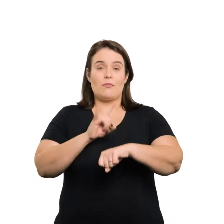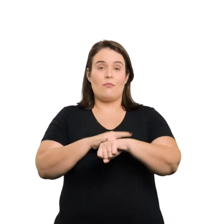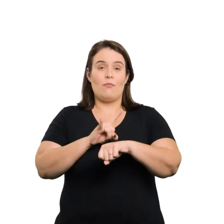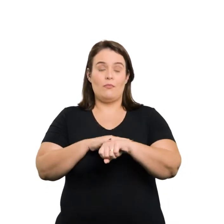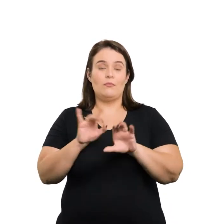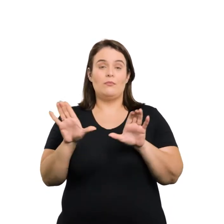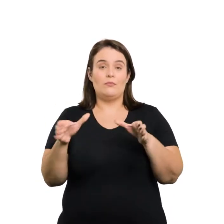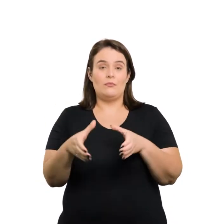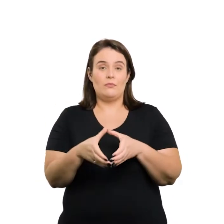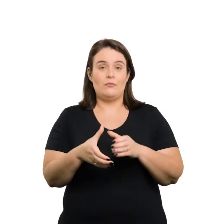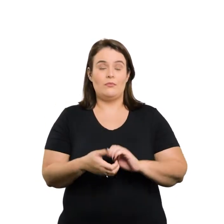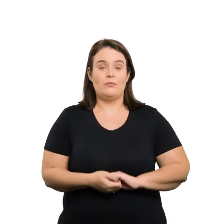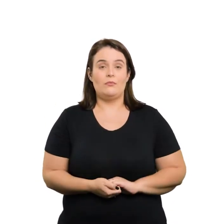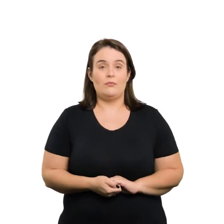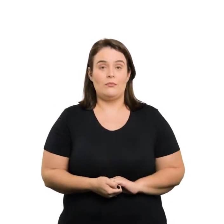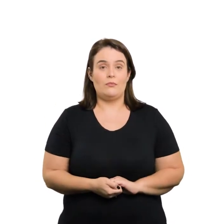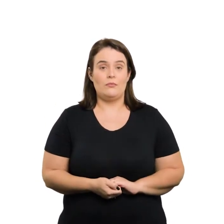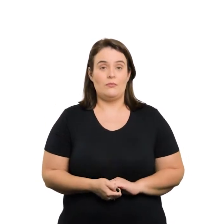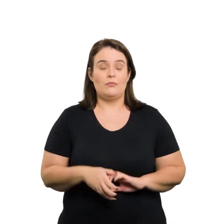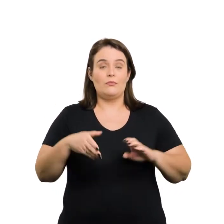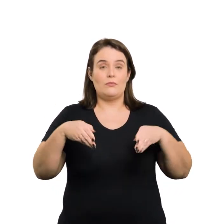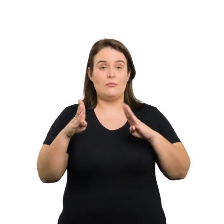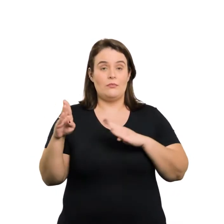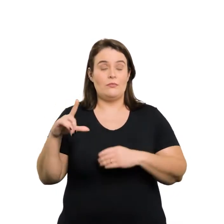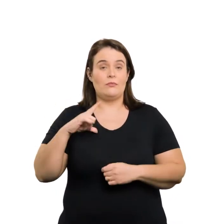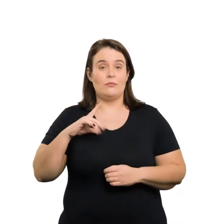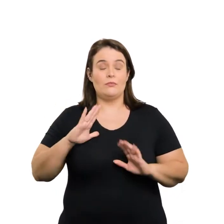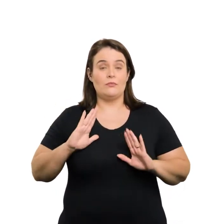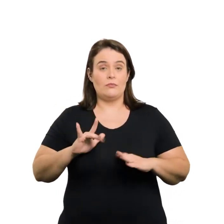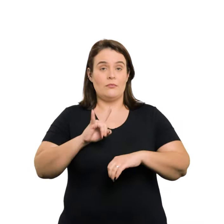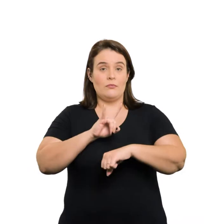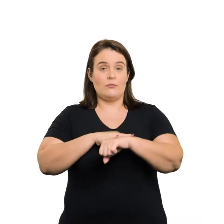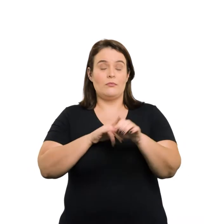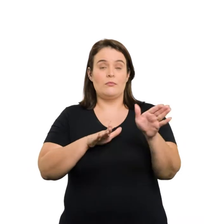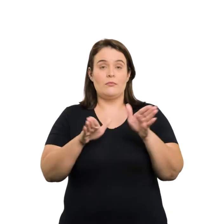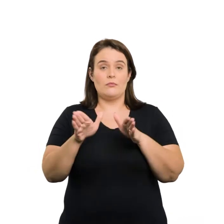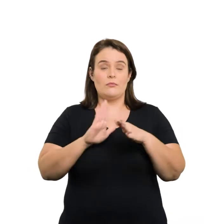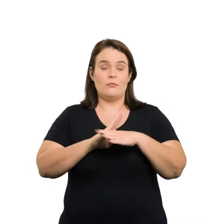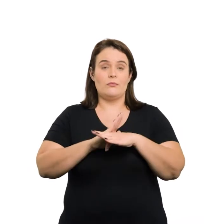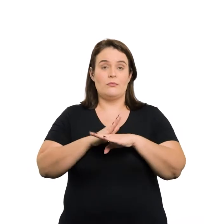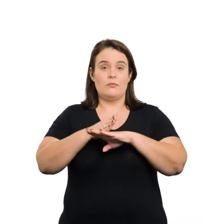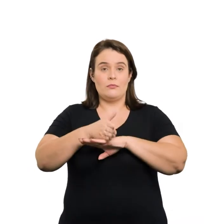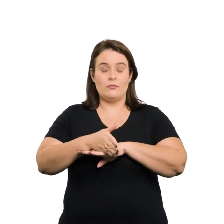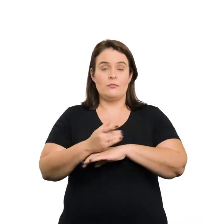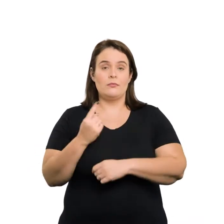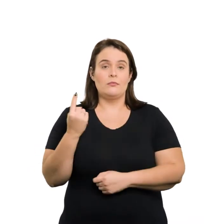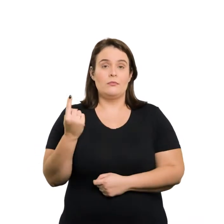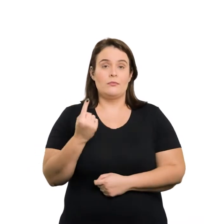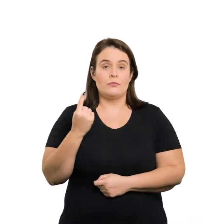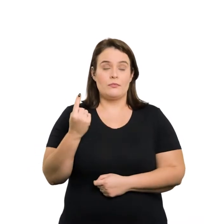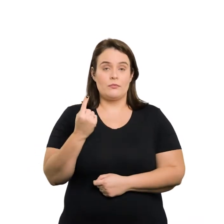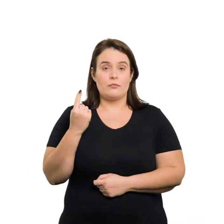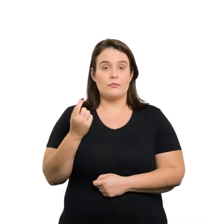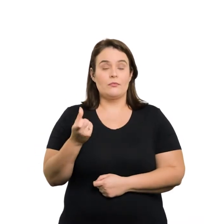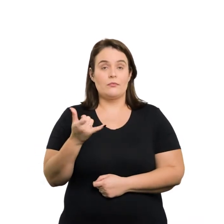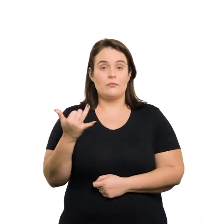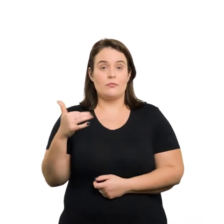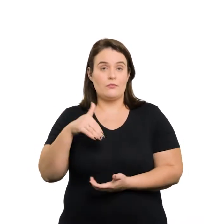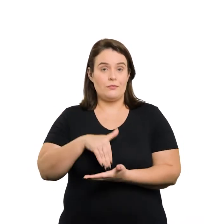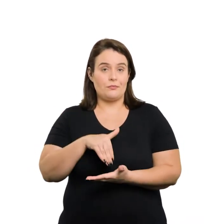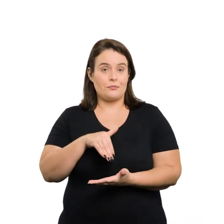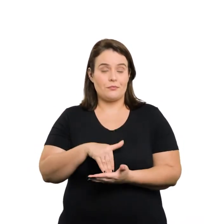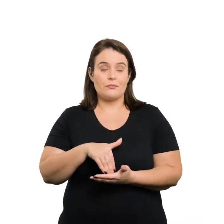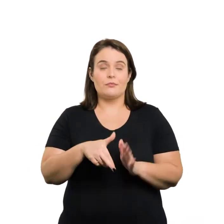Sanitário coletivo. Uma edificação que já possua sanitários acessíveis com entrada independente